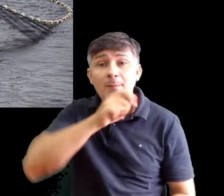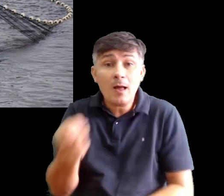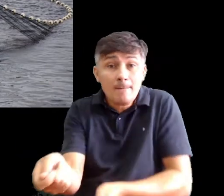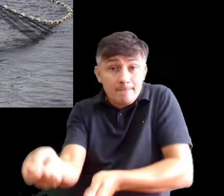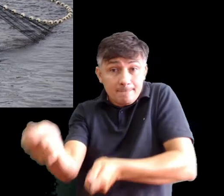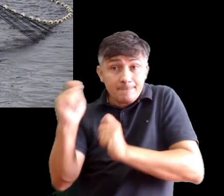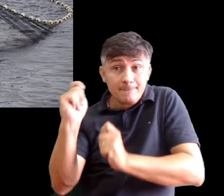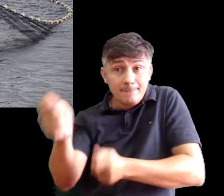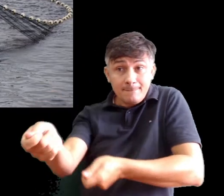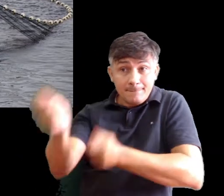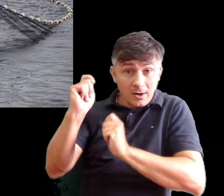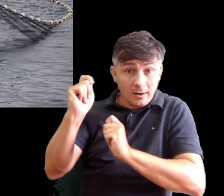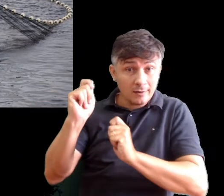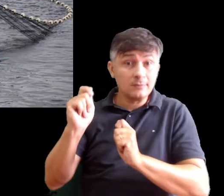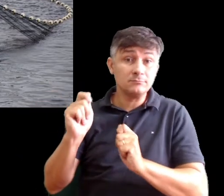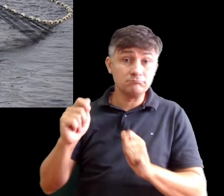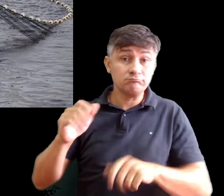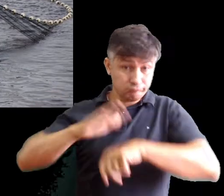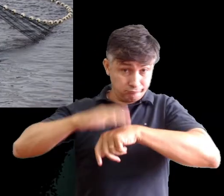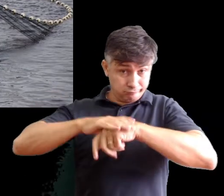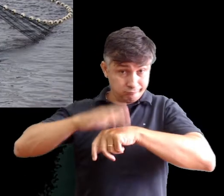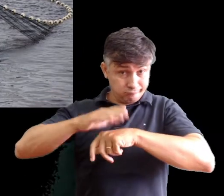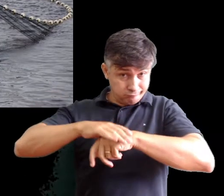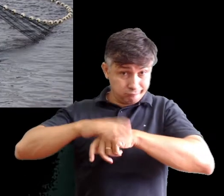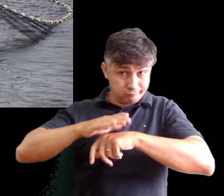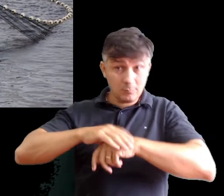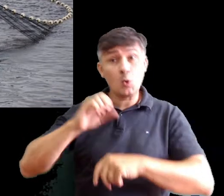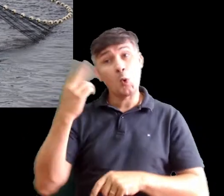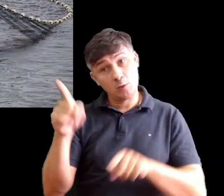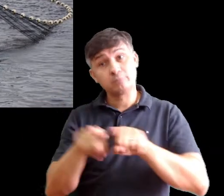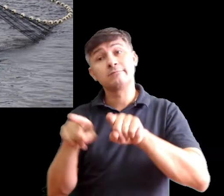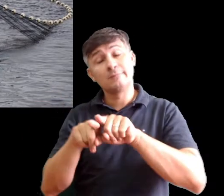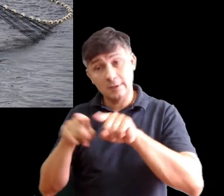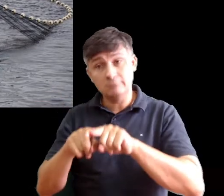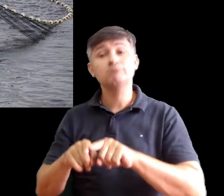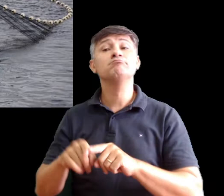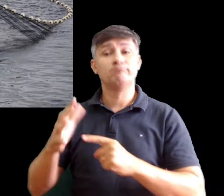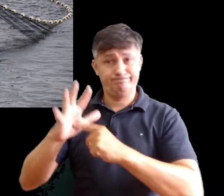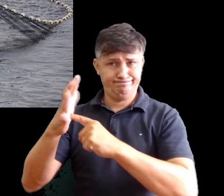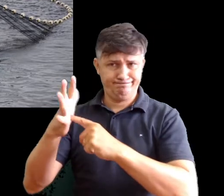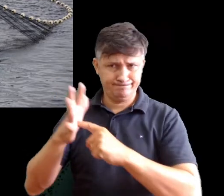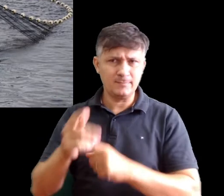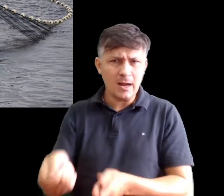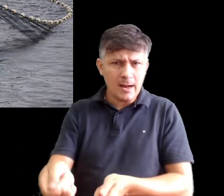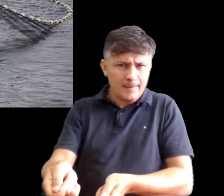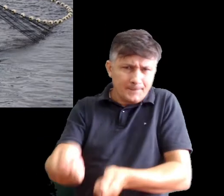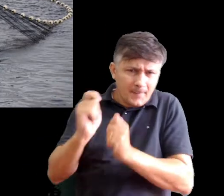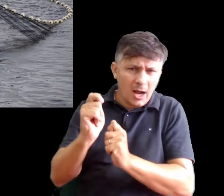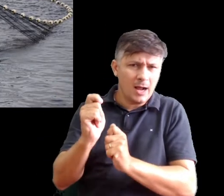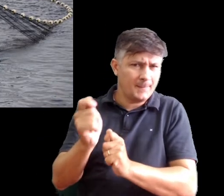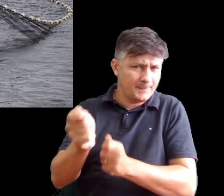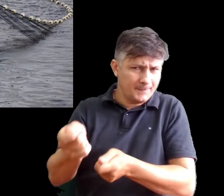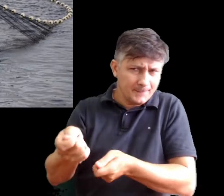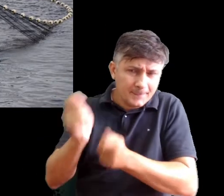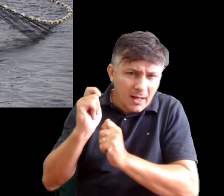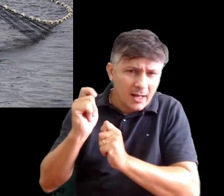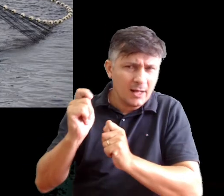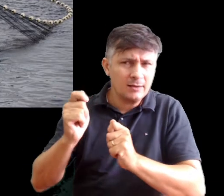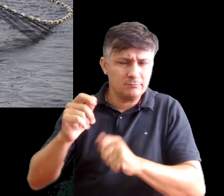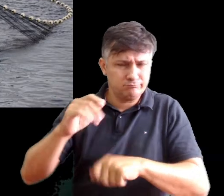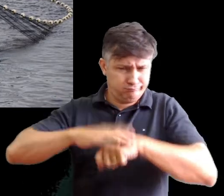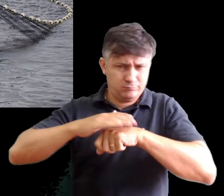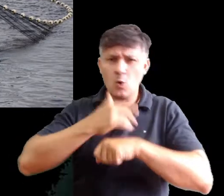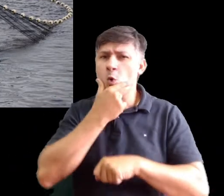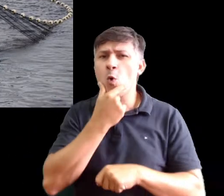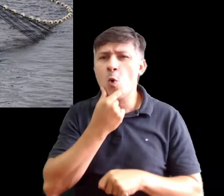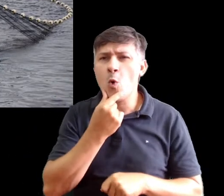pesca, é realizado tanto de modo artesanal como industrial. A pesca artesanal é realizada por pescadores